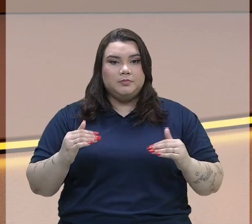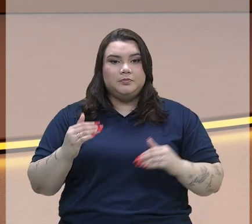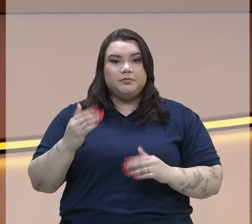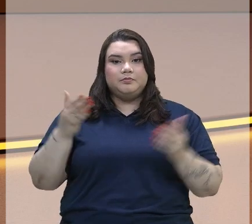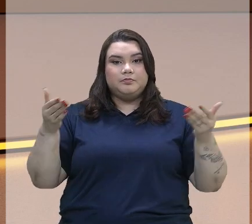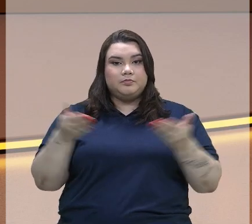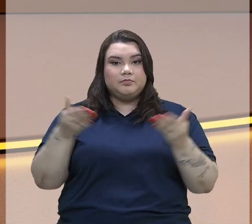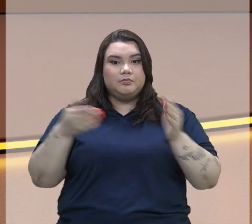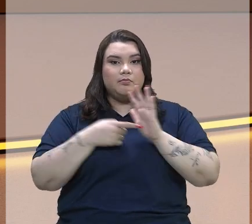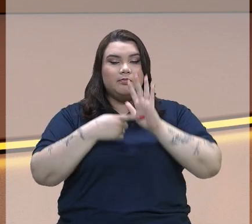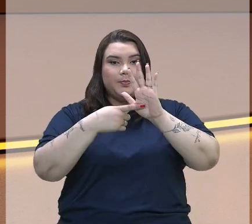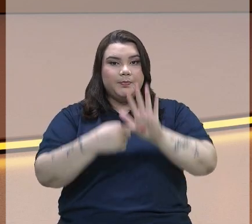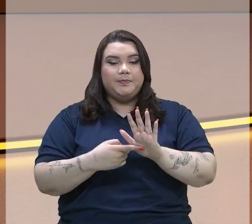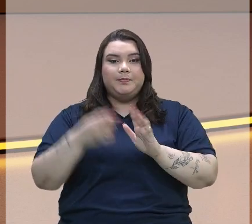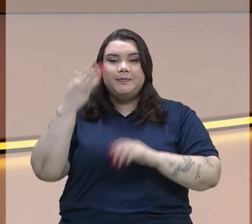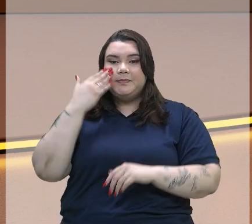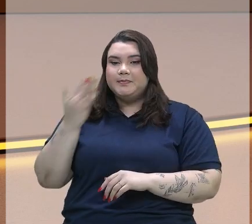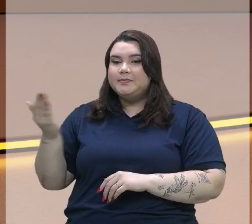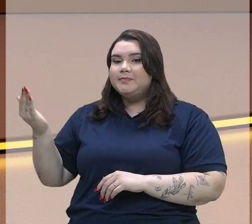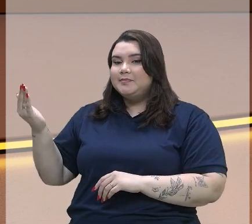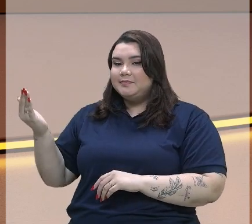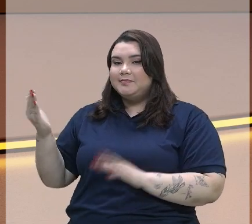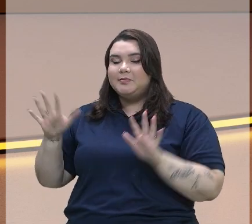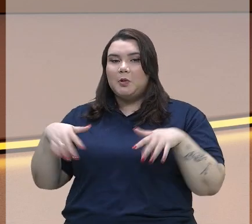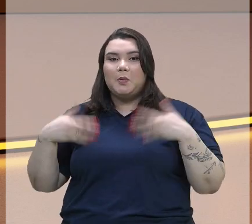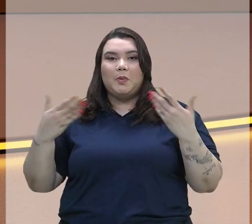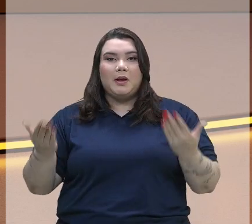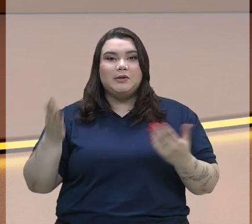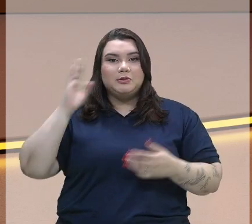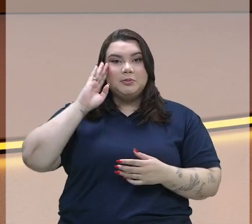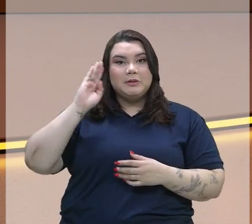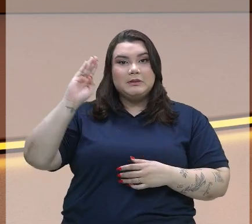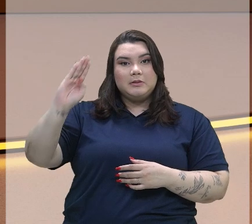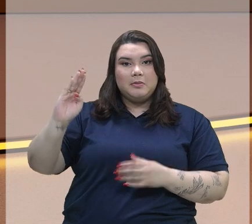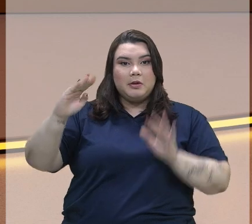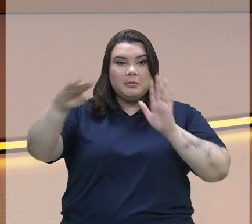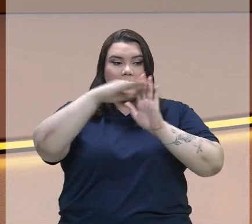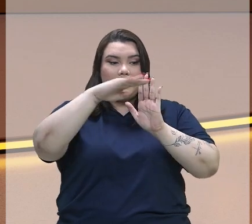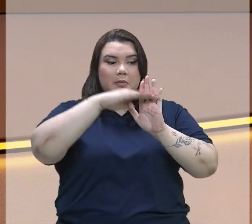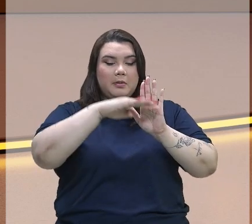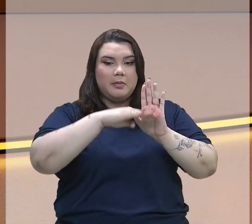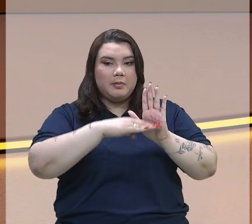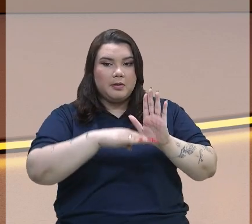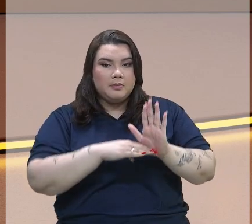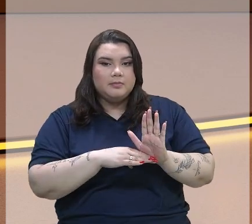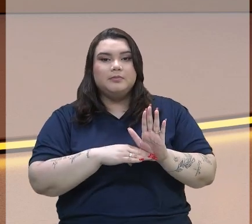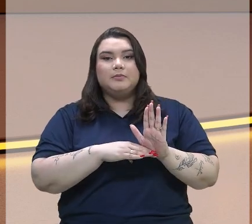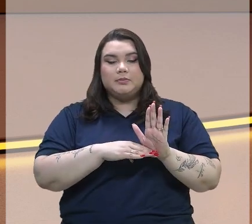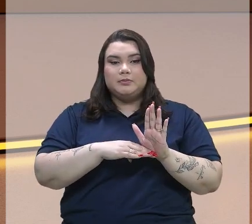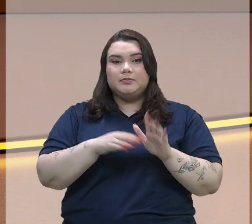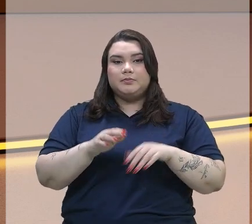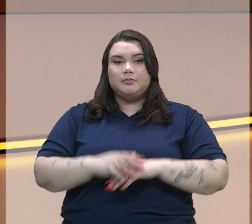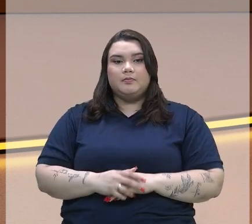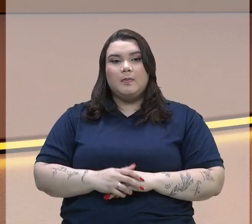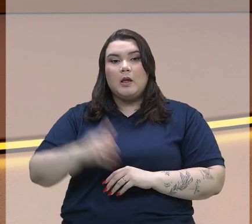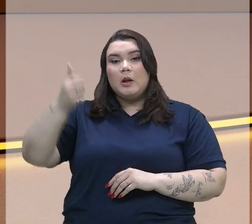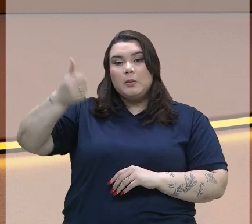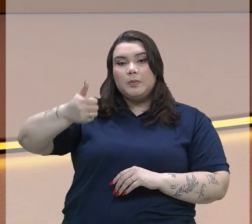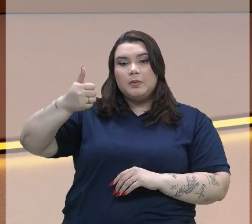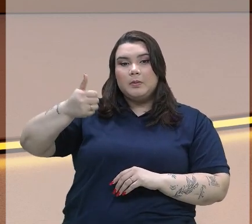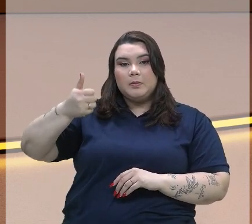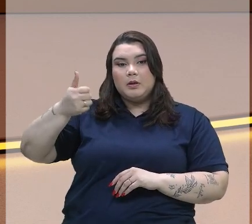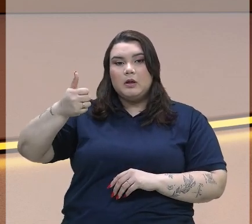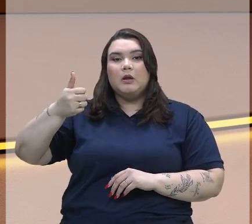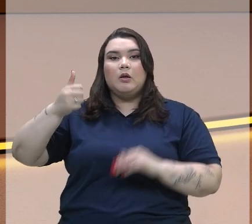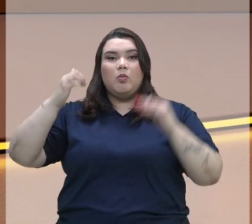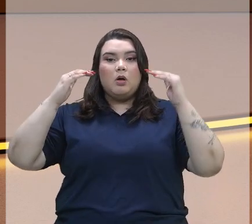aqui quais são esses principais horizontes, essas principais camadas que compõem ali o solo. Temos o primeiro horizonte, a